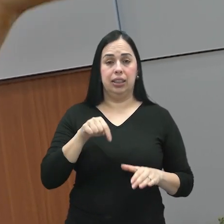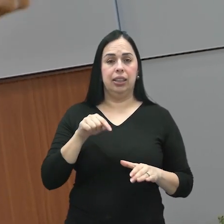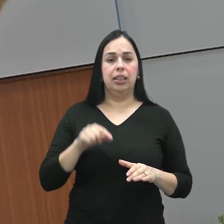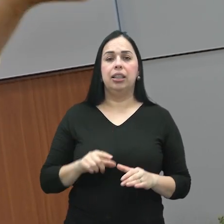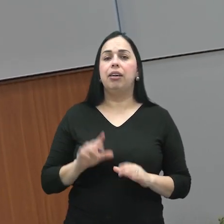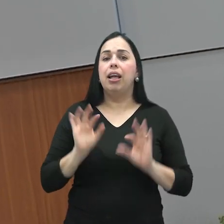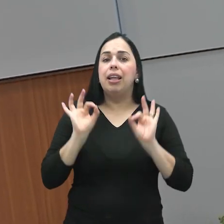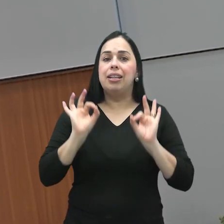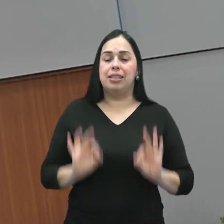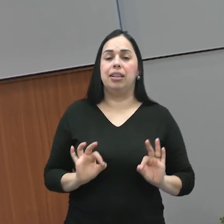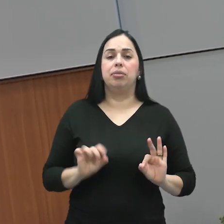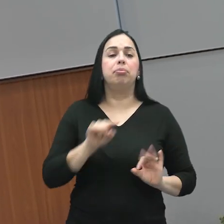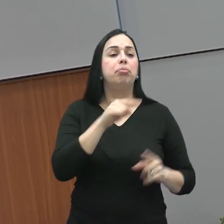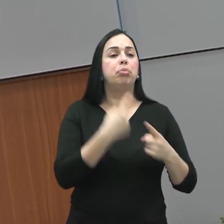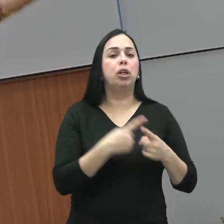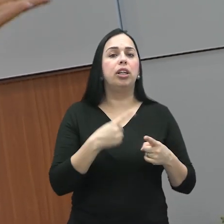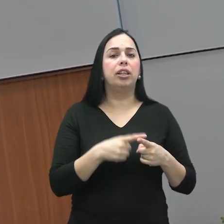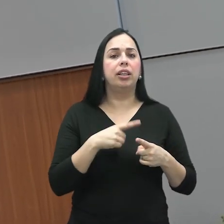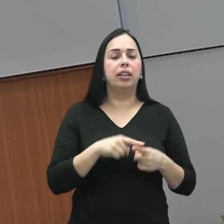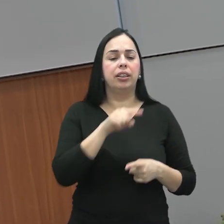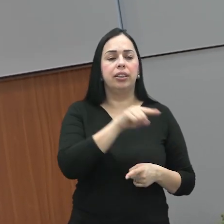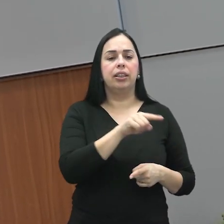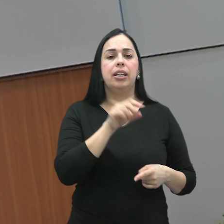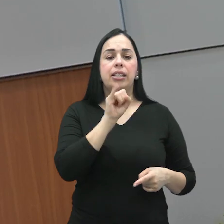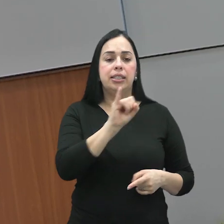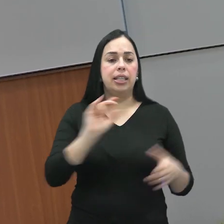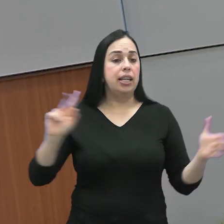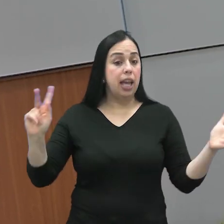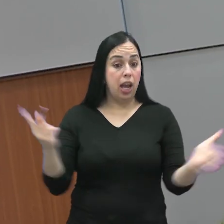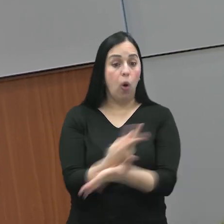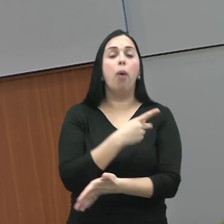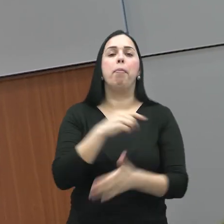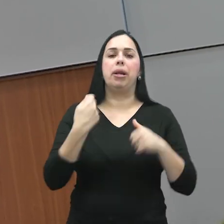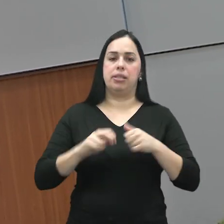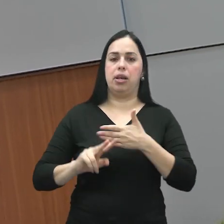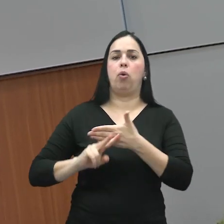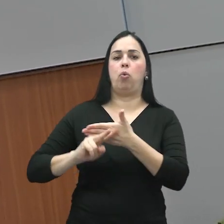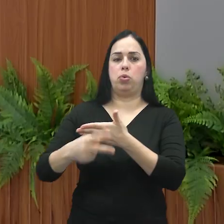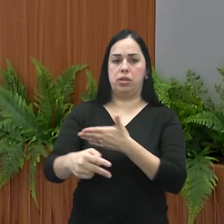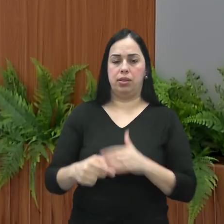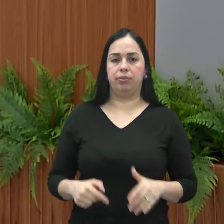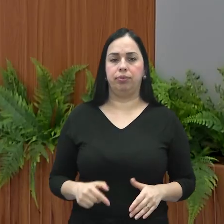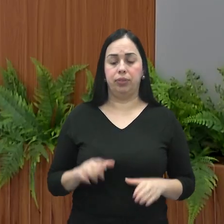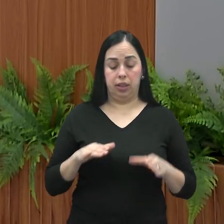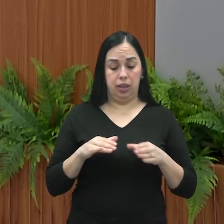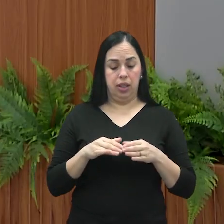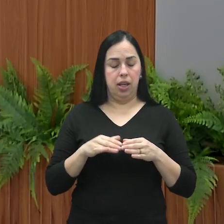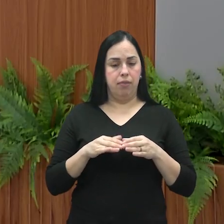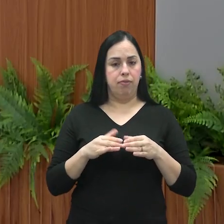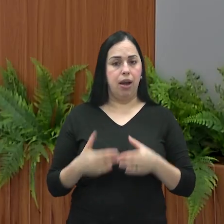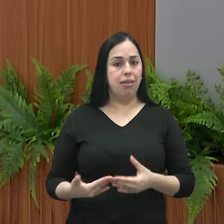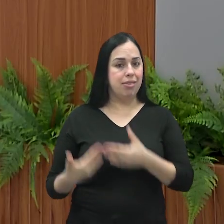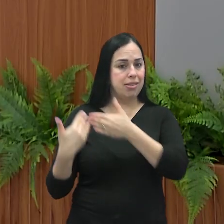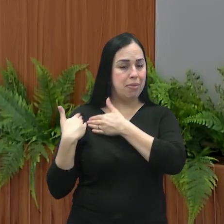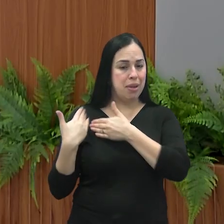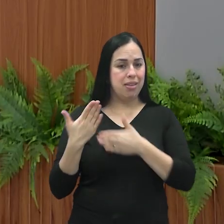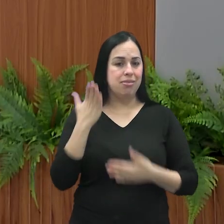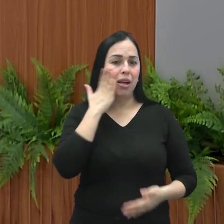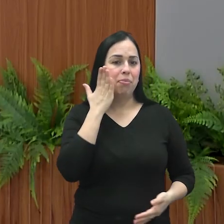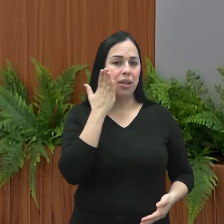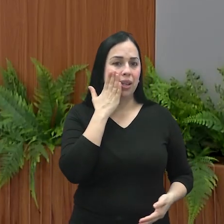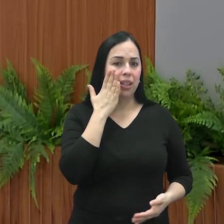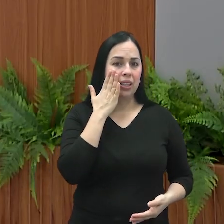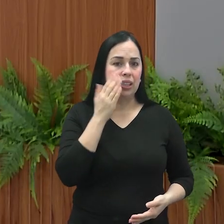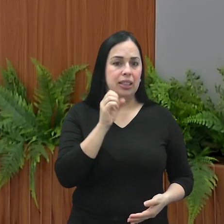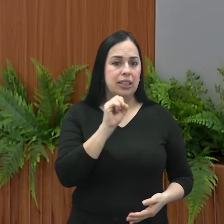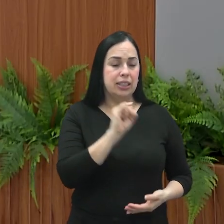legislativo é a garantia de que ações parlamentares tenham consequências dentro da Câmara. Ela vai ser responsável para